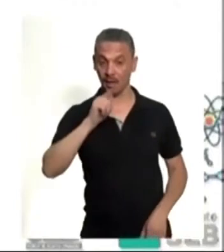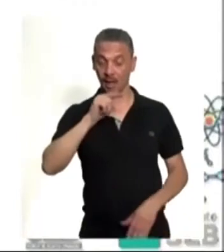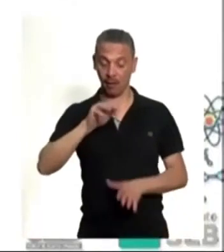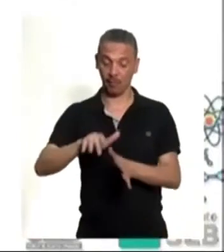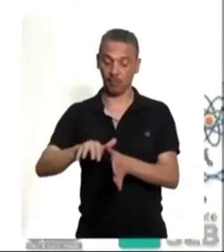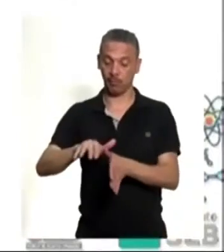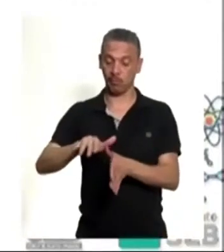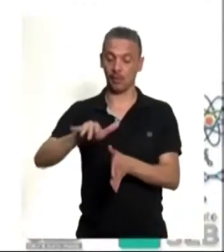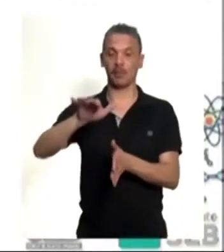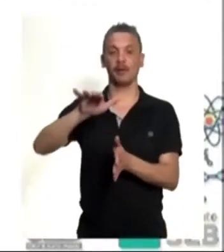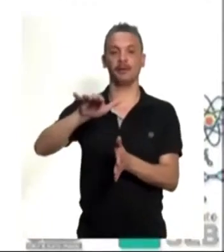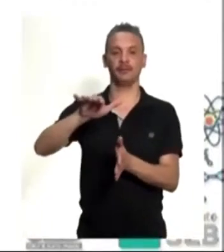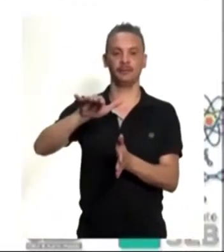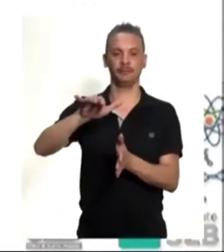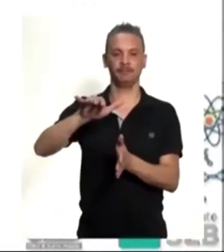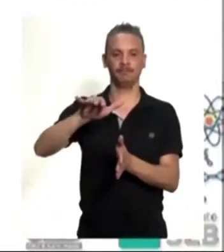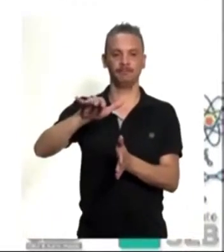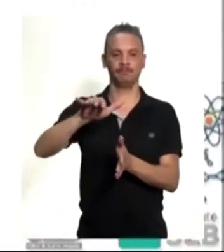1,5 decímetros.